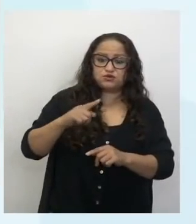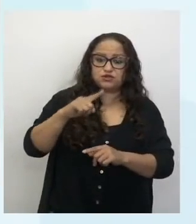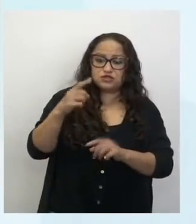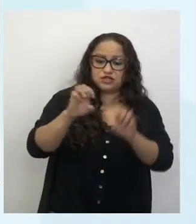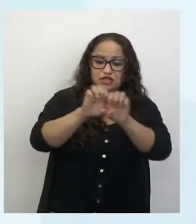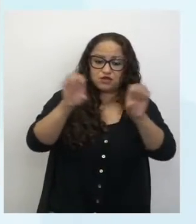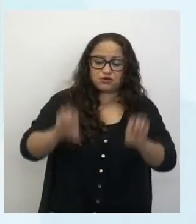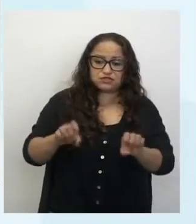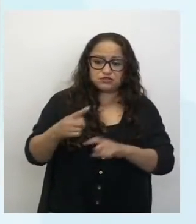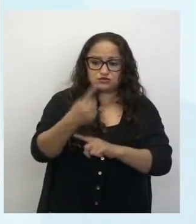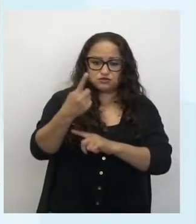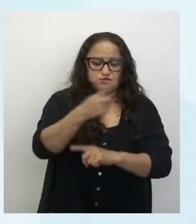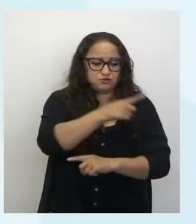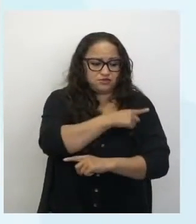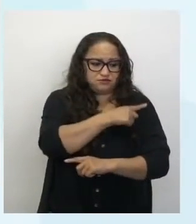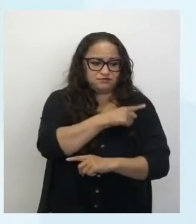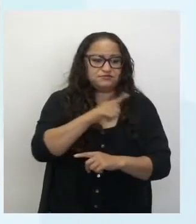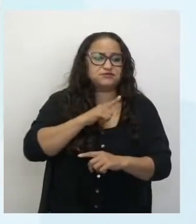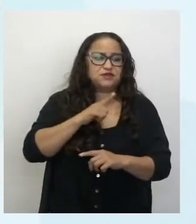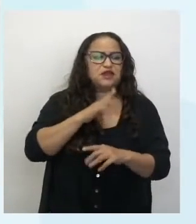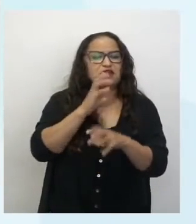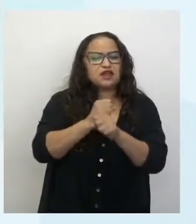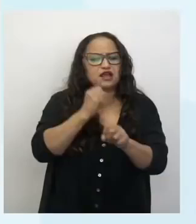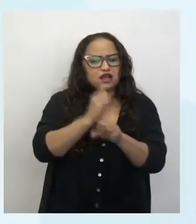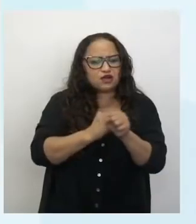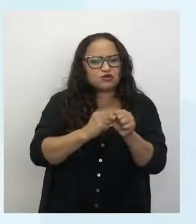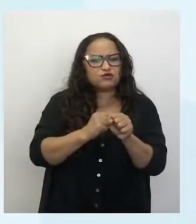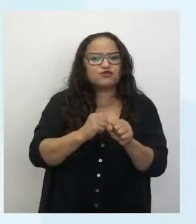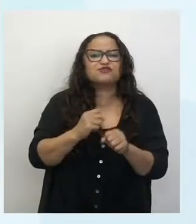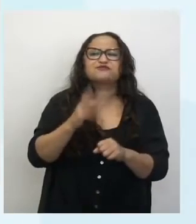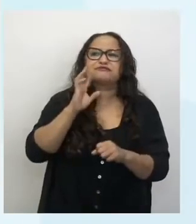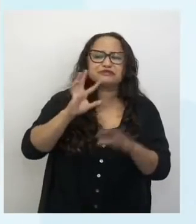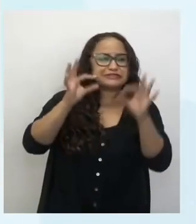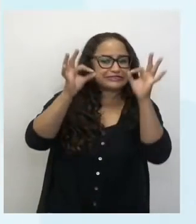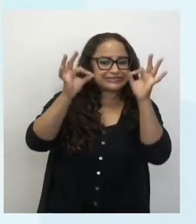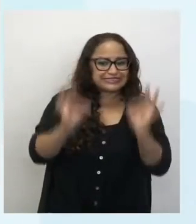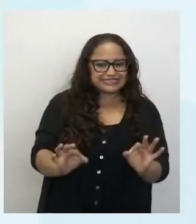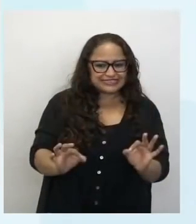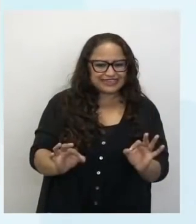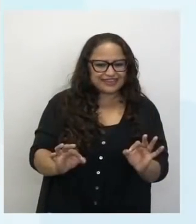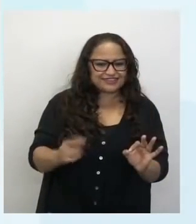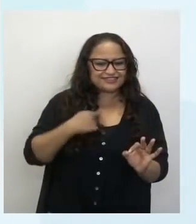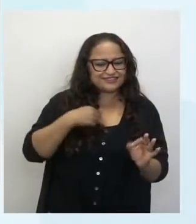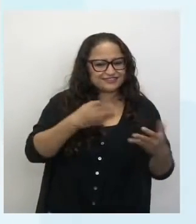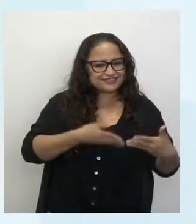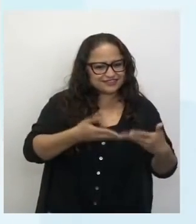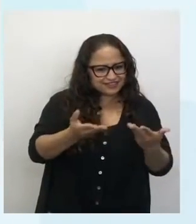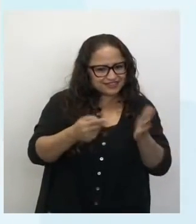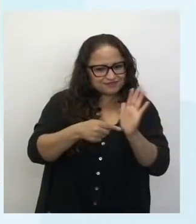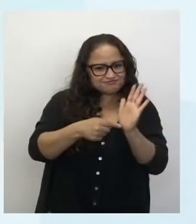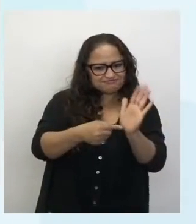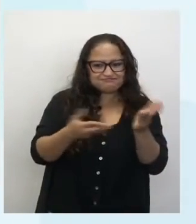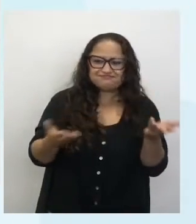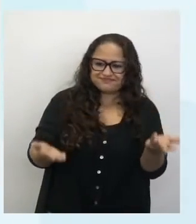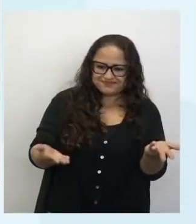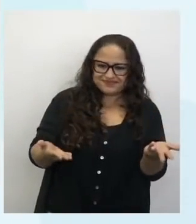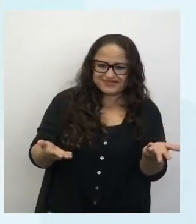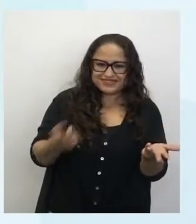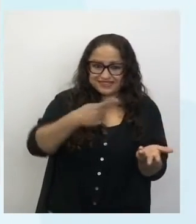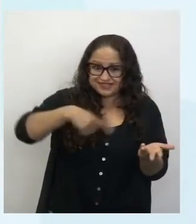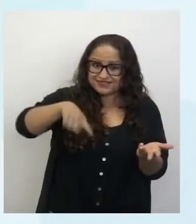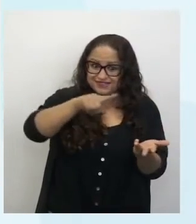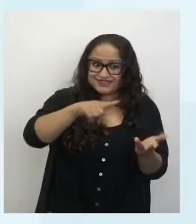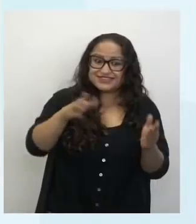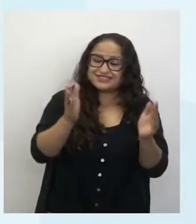Então ele calculou todas as possibilidades e ficou muito perfeitinha, muito bonitinha. Trouxe aqui para vocês verem, tá certo? Manda de vocês